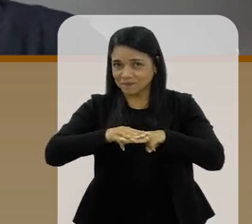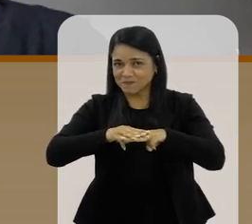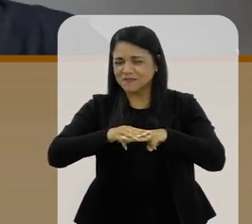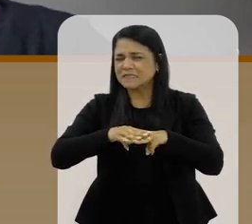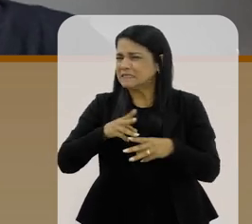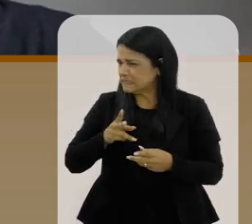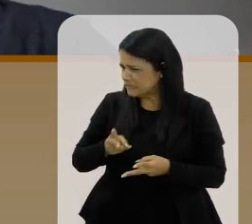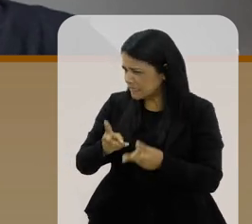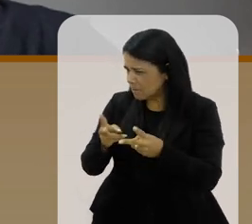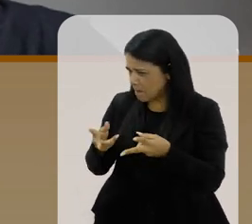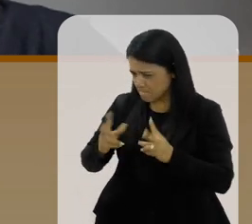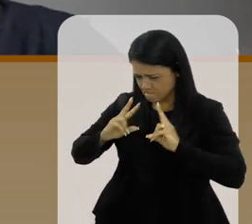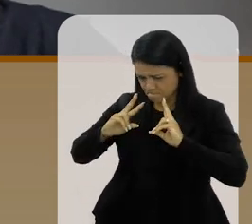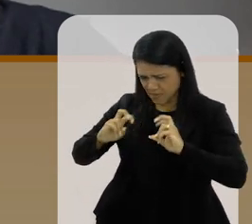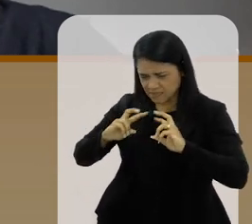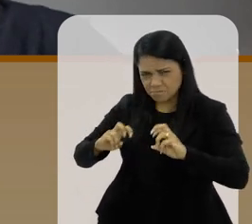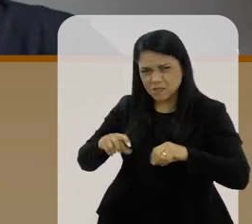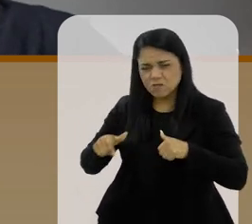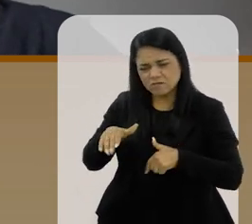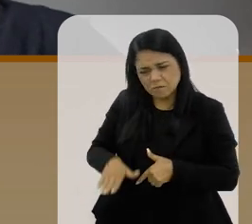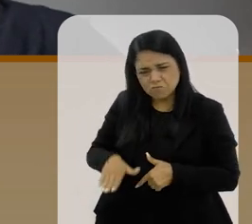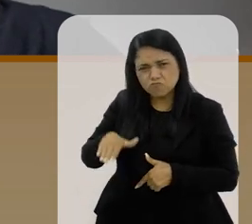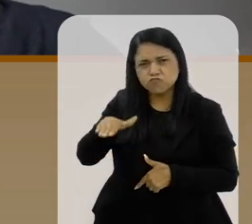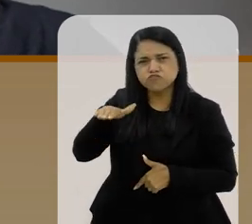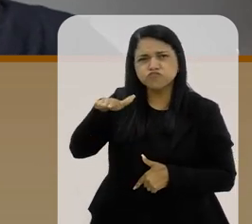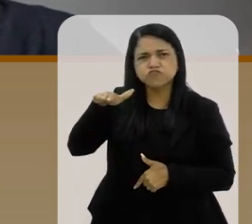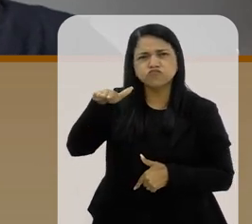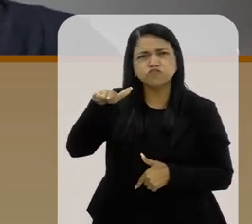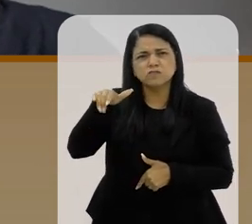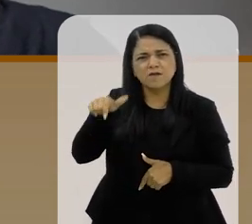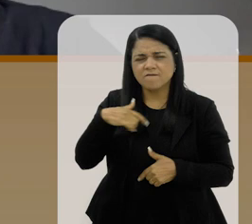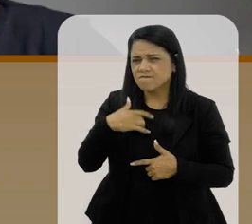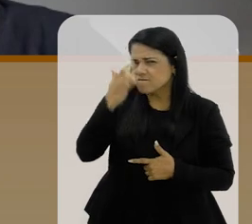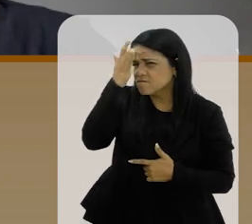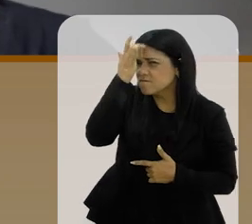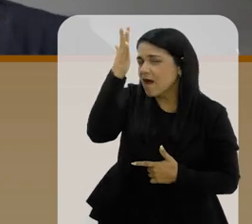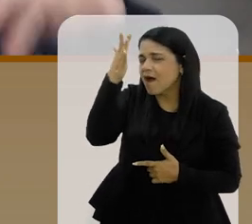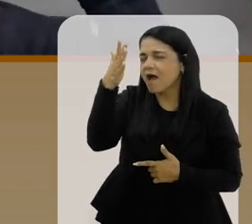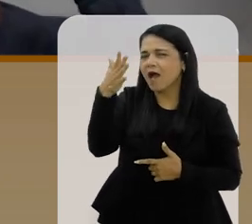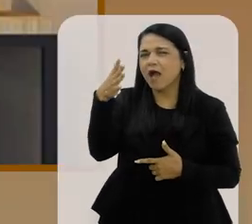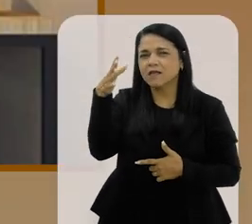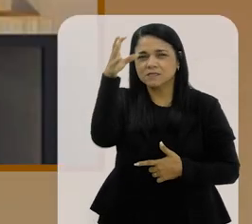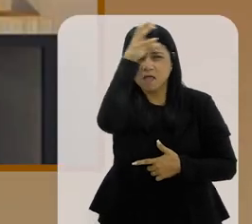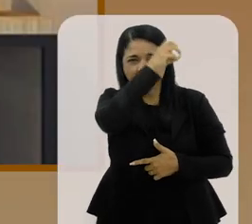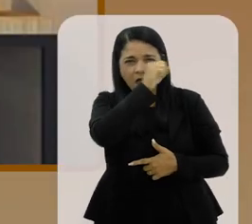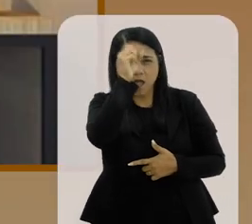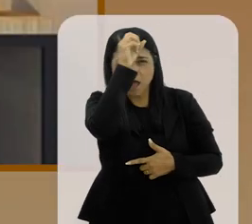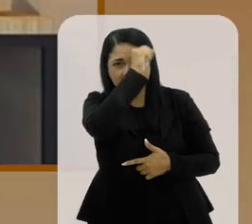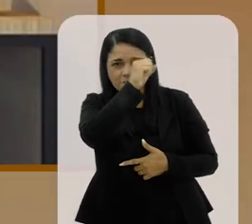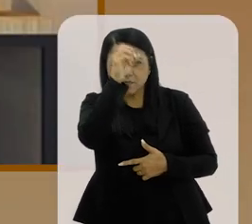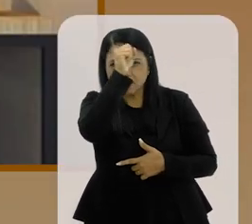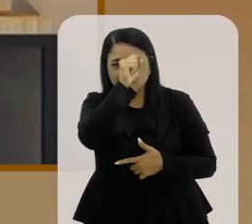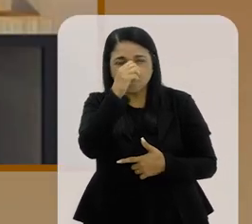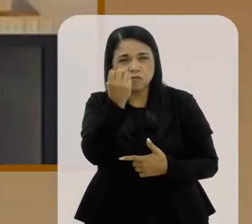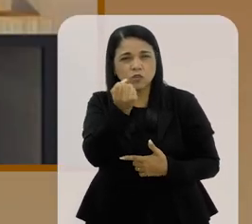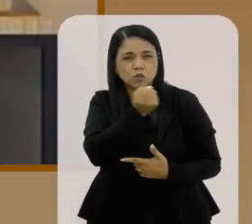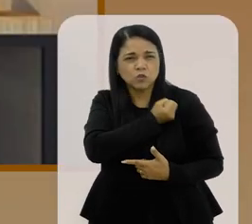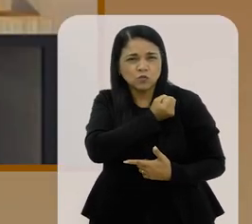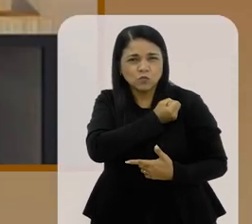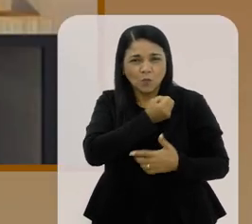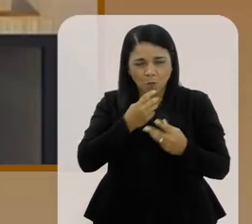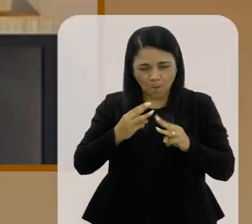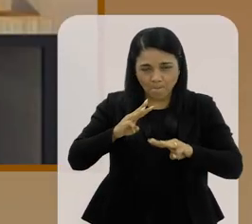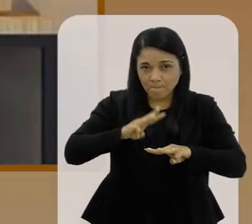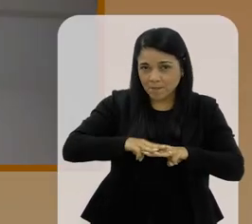Você sempre percebeu, desde a infância, que você tinha facilidade, esse dom para lidar com os